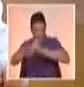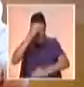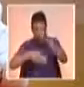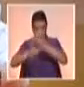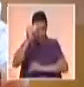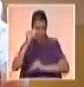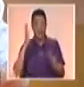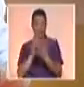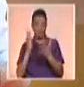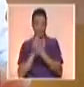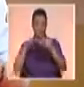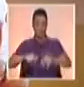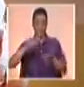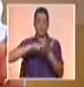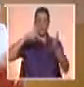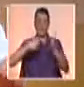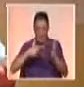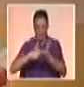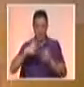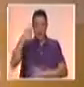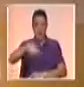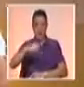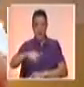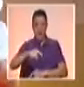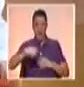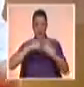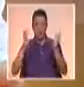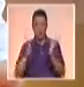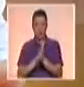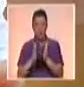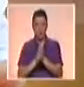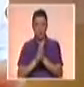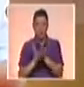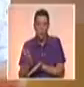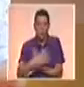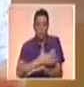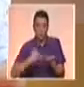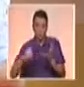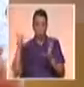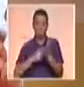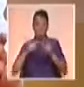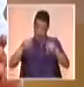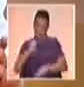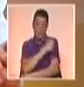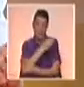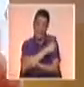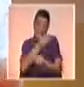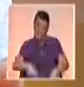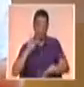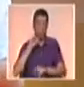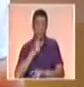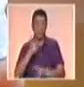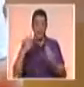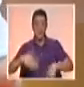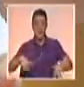escolas realmente estão os técnicos, ou supostamente estarão os técnicos todos, e os meios que são necessários para estas crianças. Acontece que